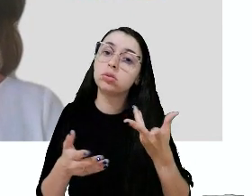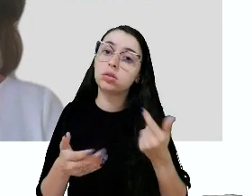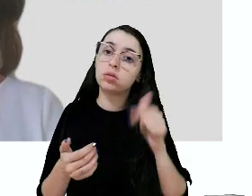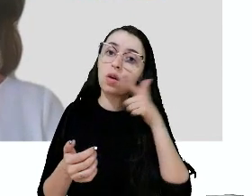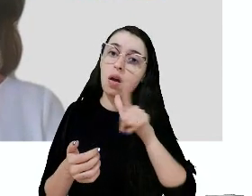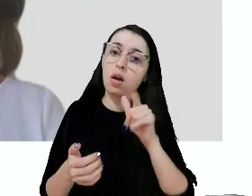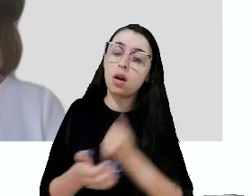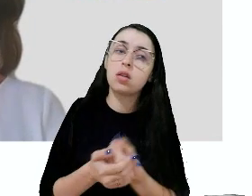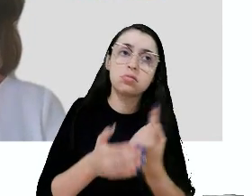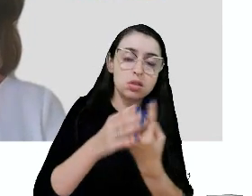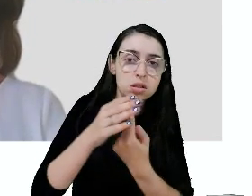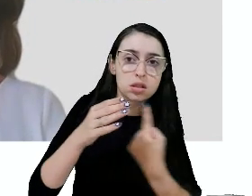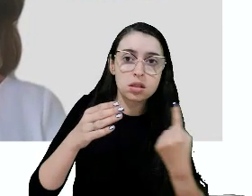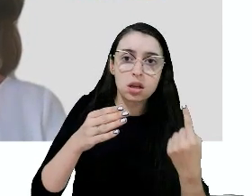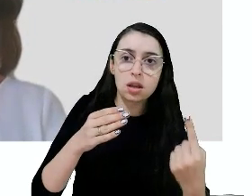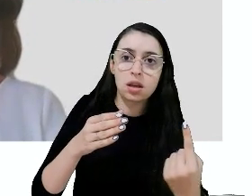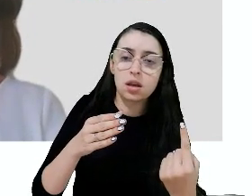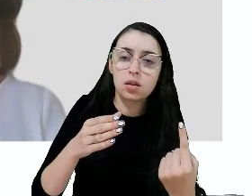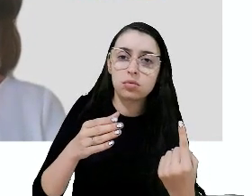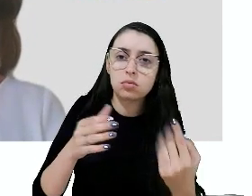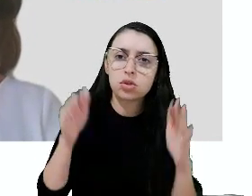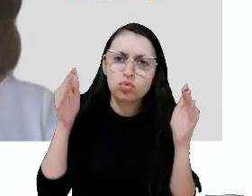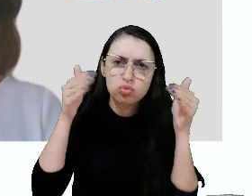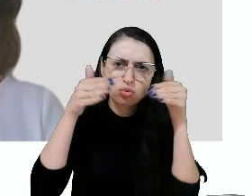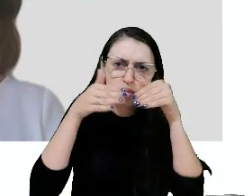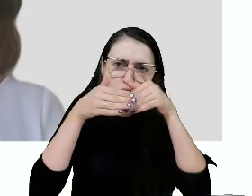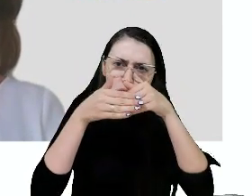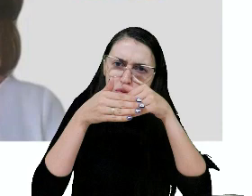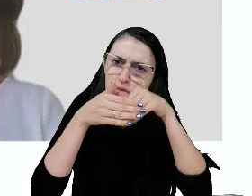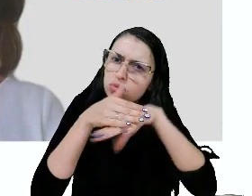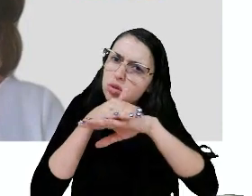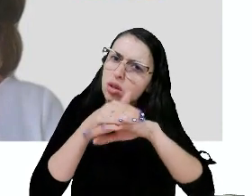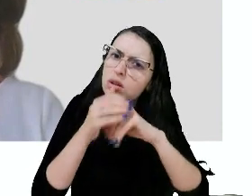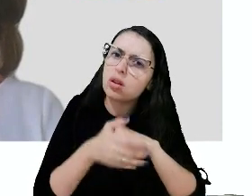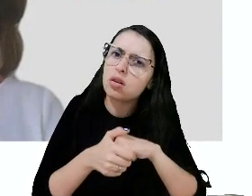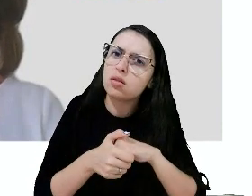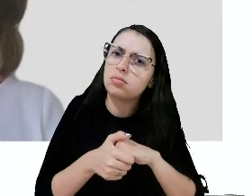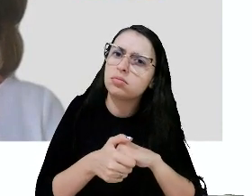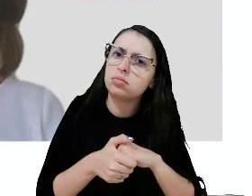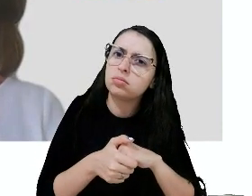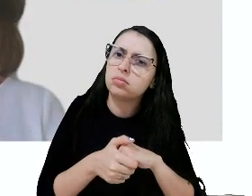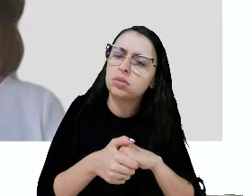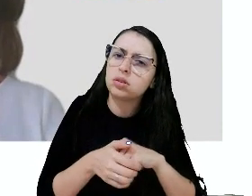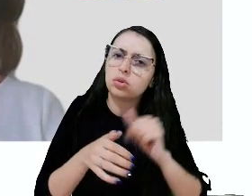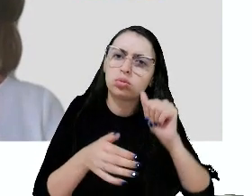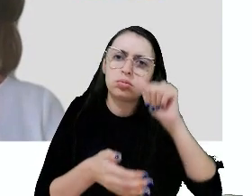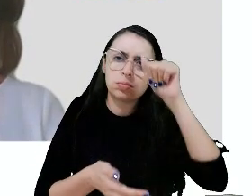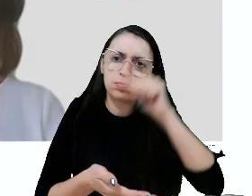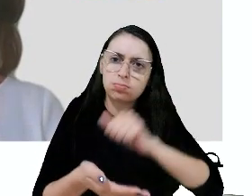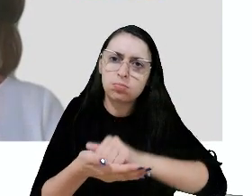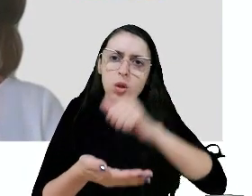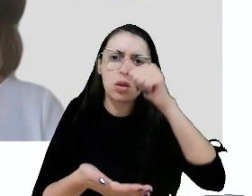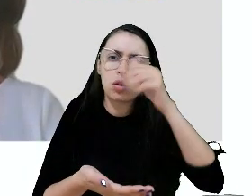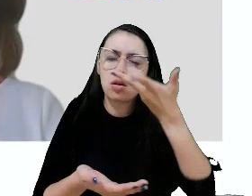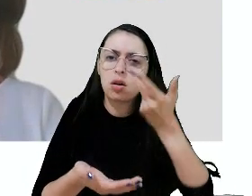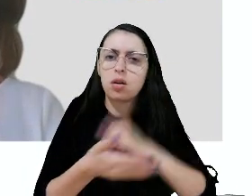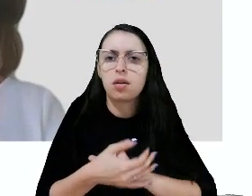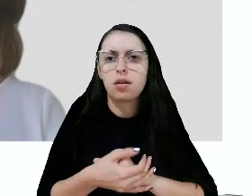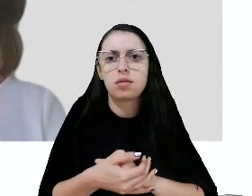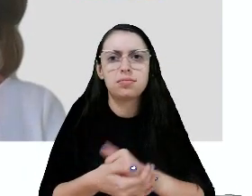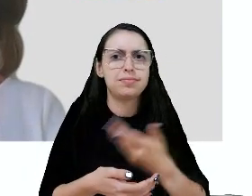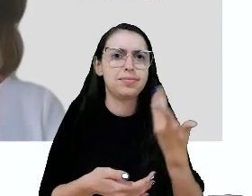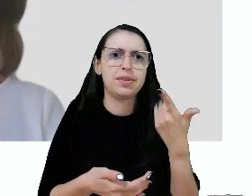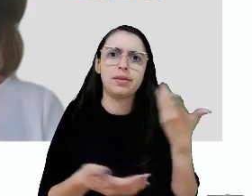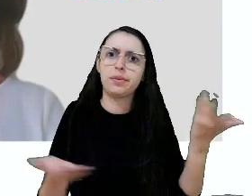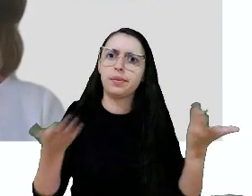que ser colocada escondida no porta-mala do automóvel. Então, as pessoas podem dizer: